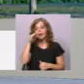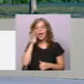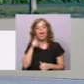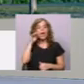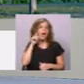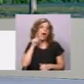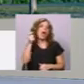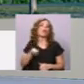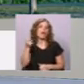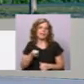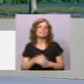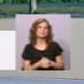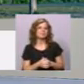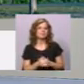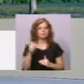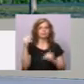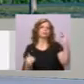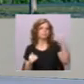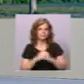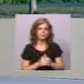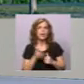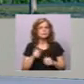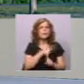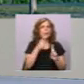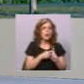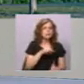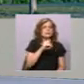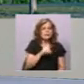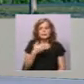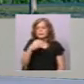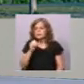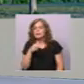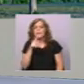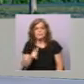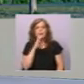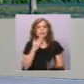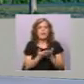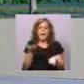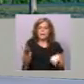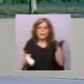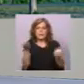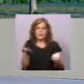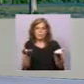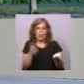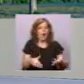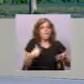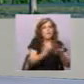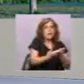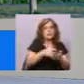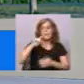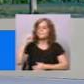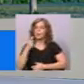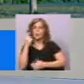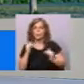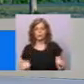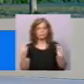Nós precisamos urgentemente, por ano, 60 a 70 mil casas no mercado para haver um equilíbrio entre a oferta e a procura. Eu posso lhe dizer que